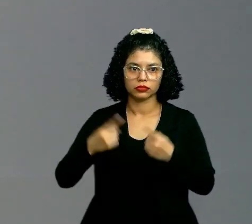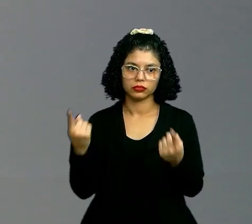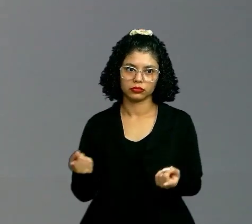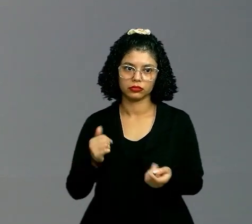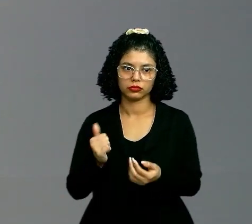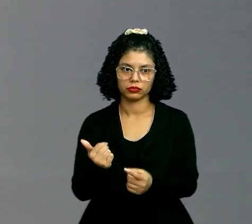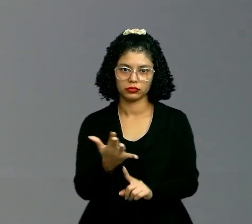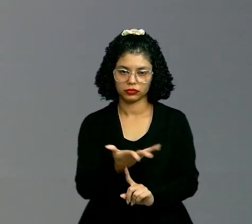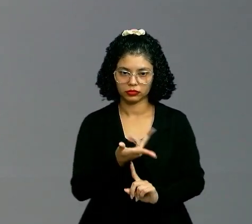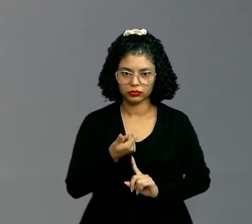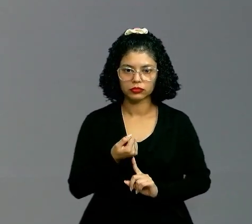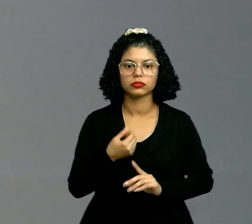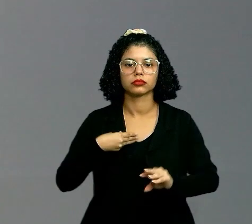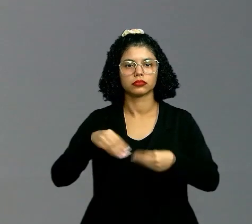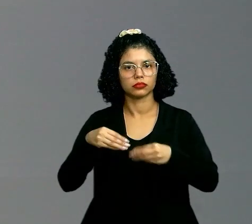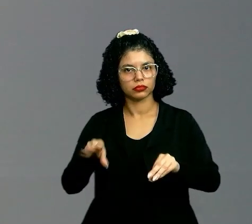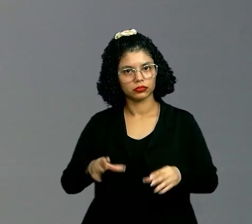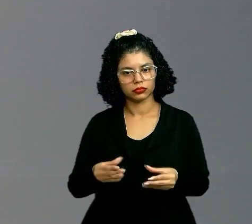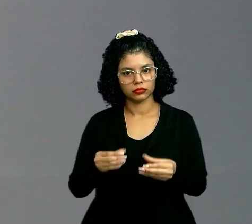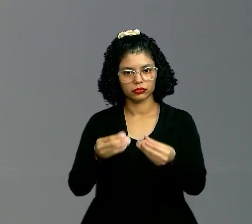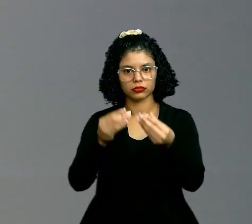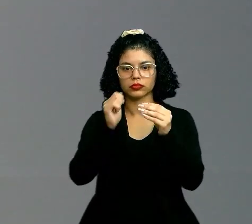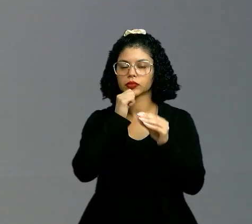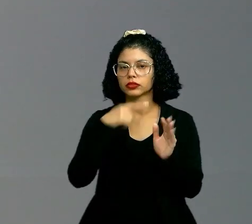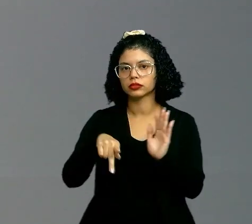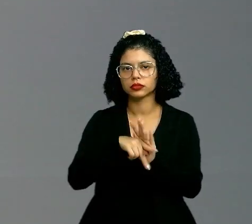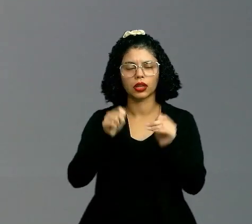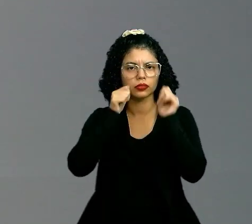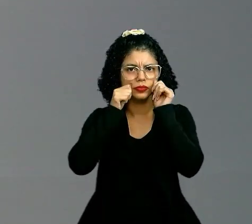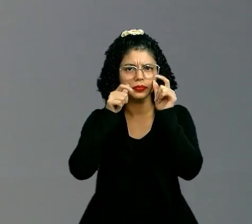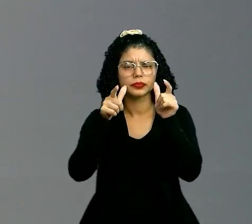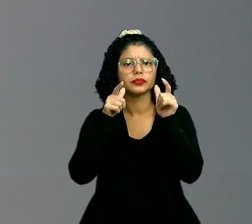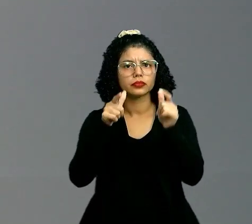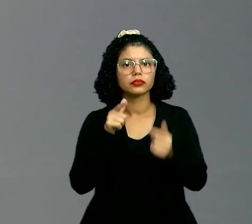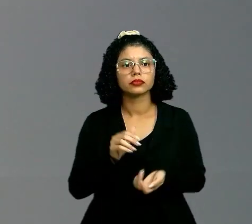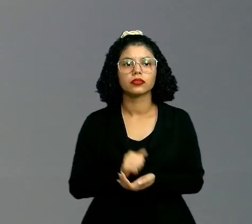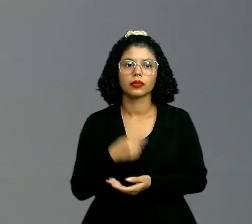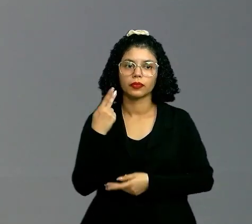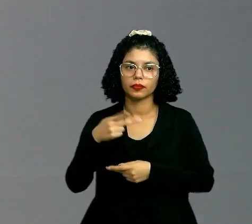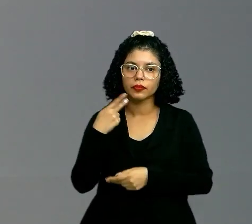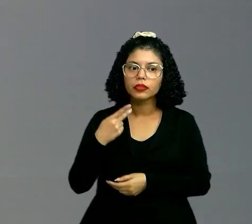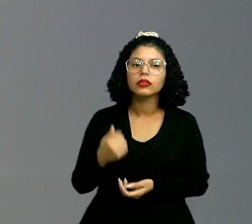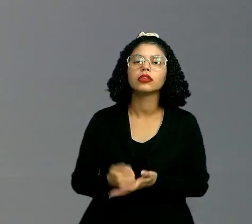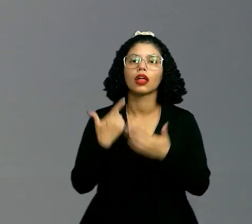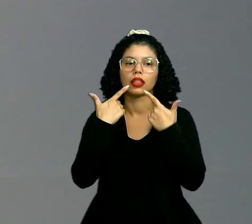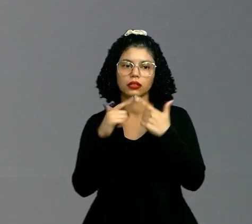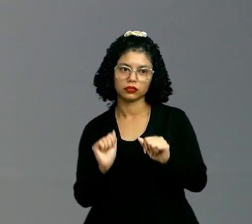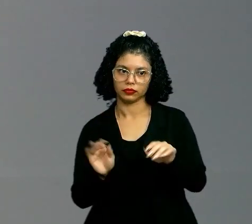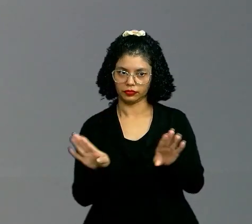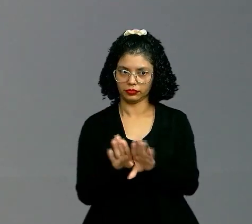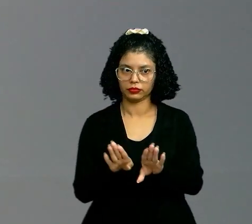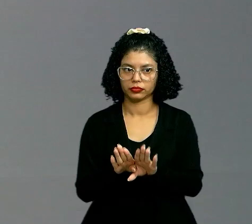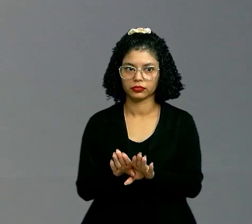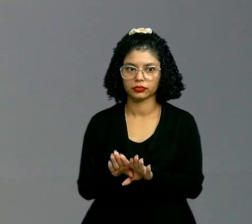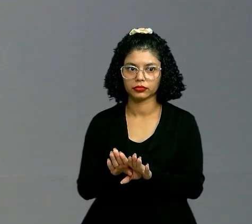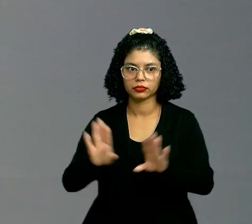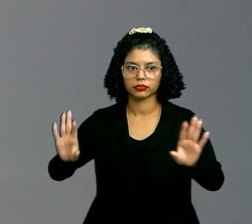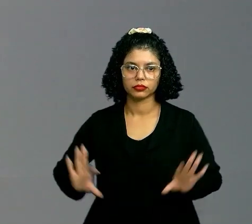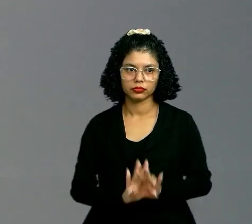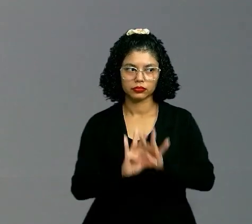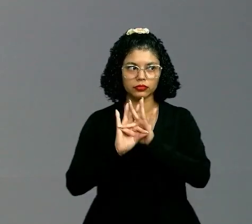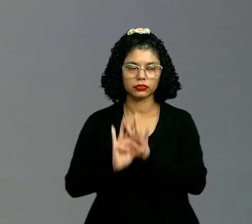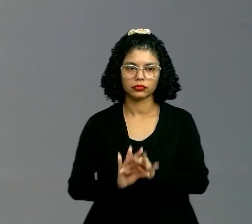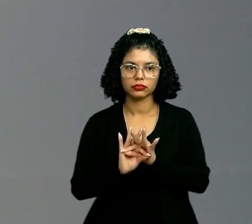na artes plásticas, por exemplo, tá bom? Então fique atento que, como disse, as linguagens elas estão